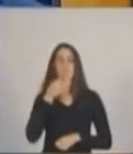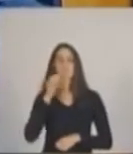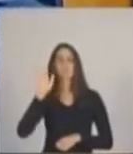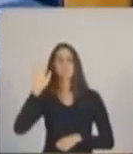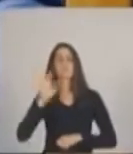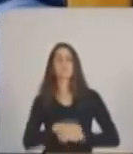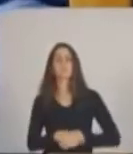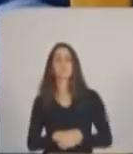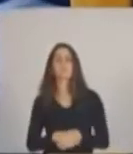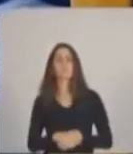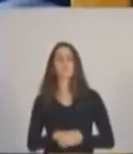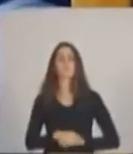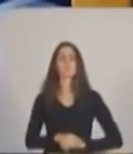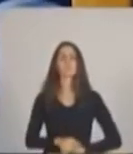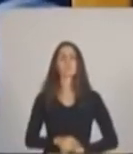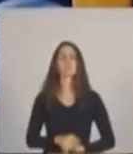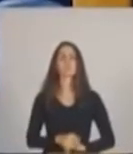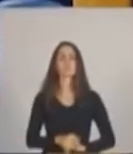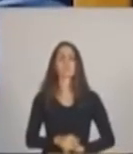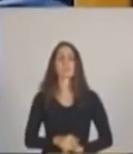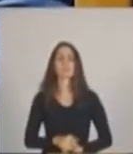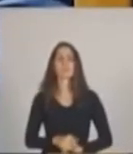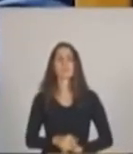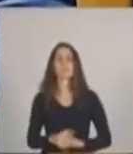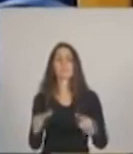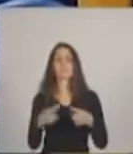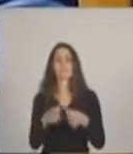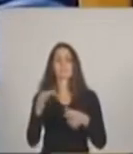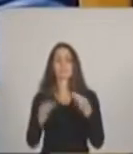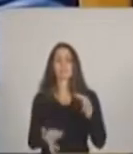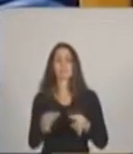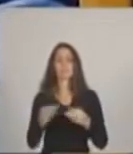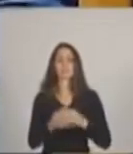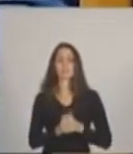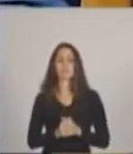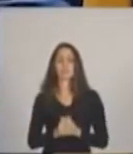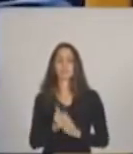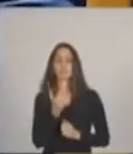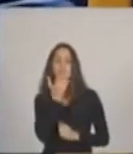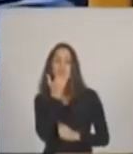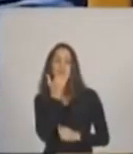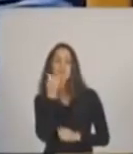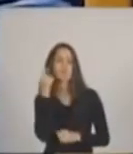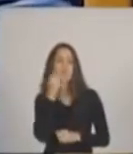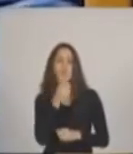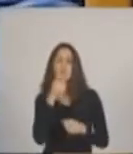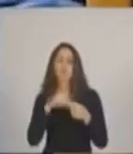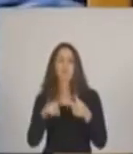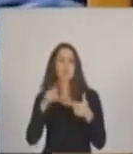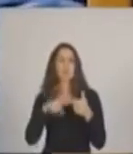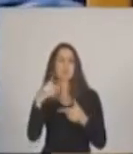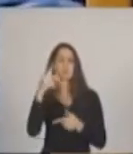Bandinho, tá... contribuir de novo para a justiça. Bandinho, nós estamos com dificuldade de te ouvir.